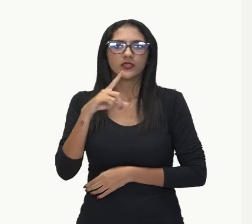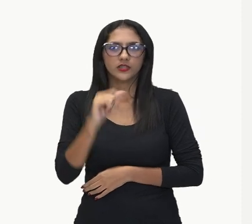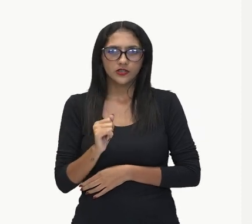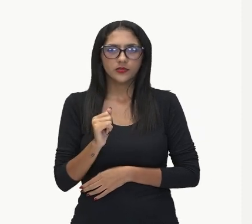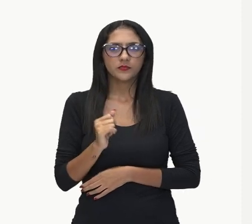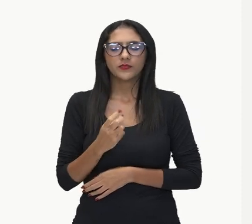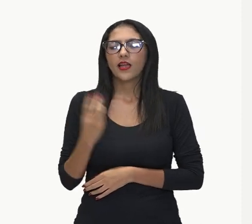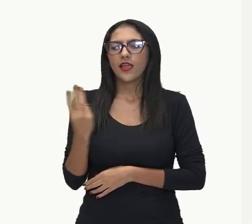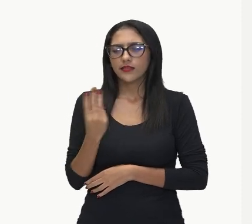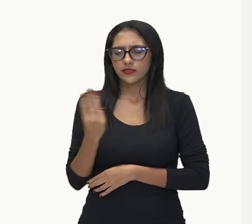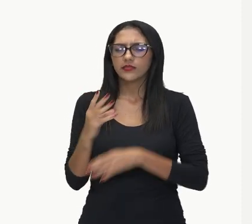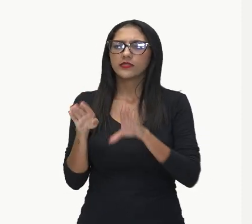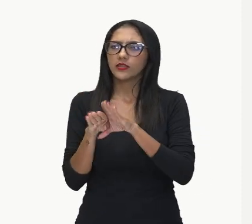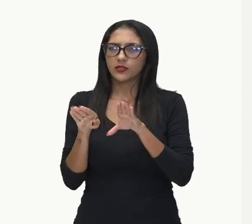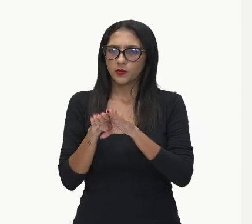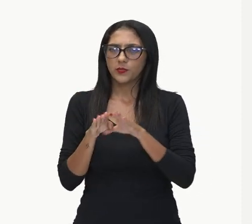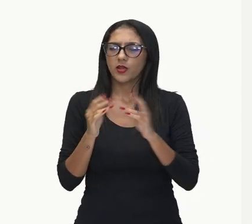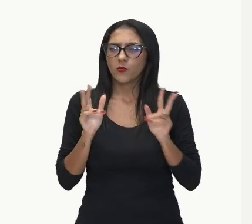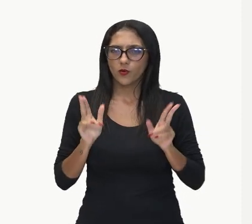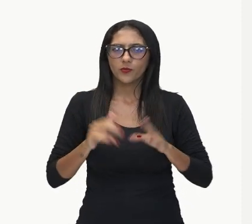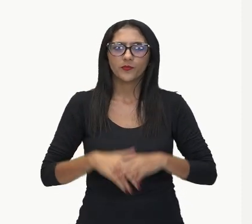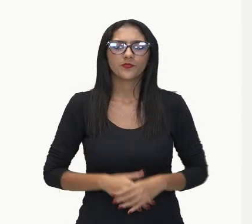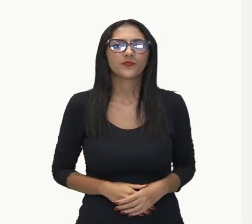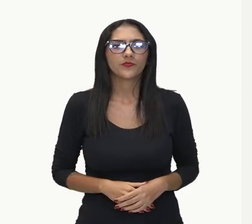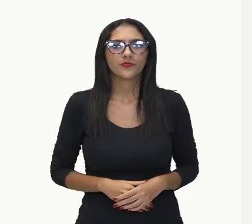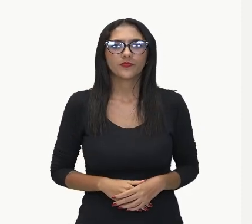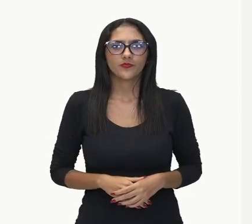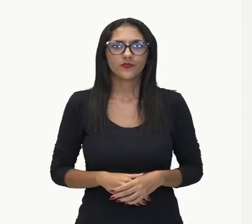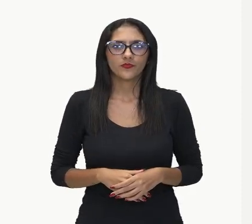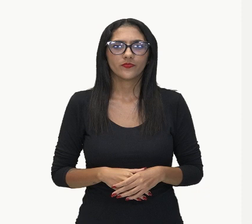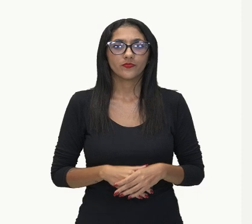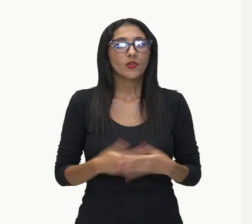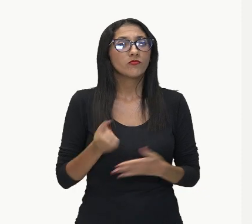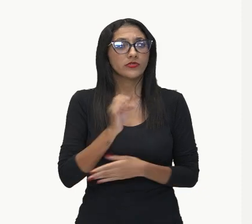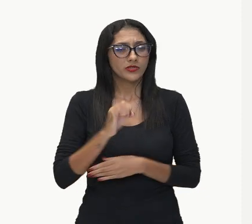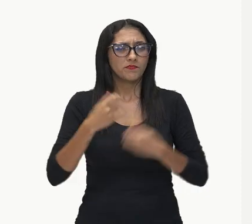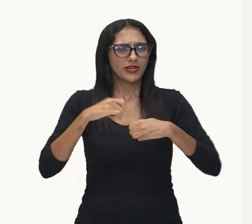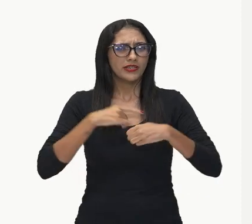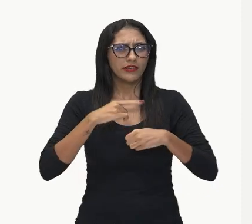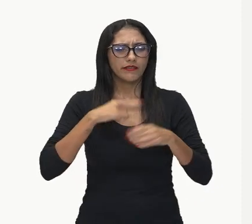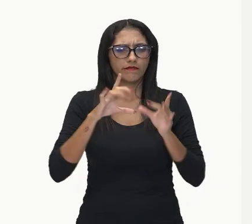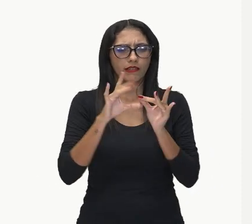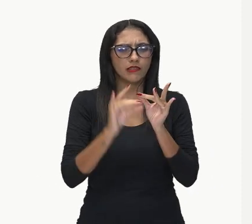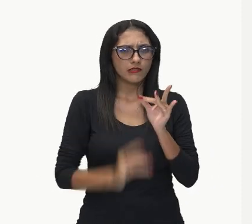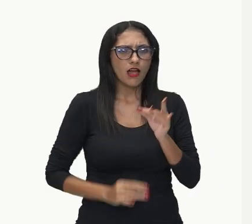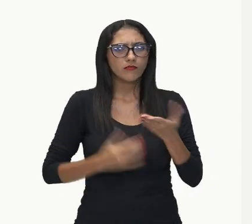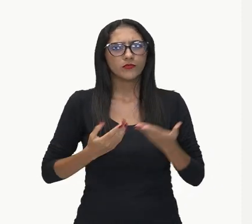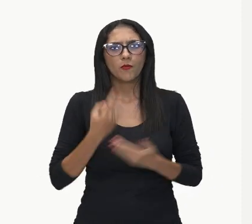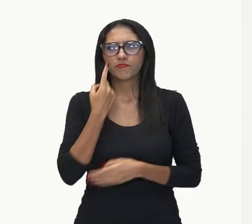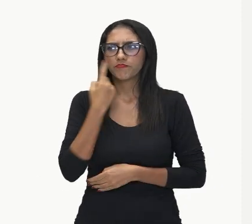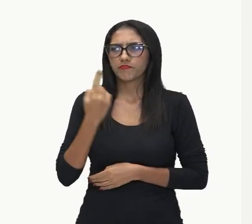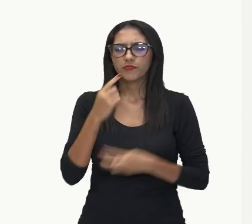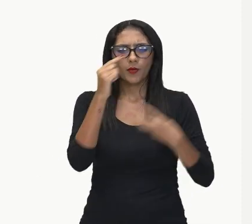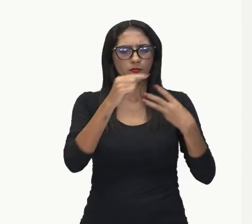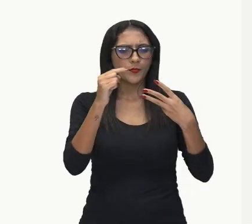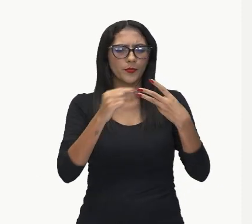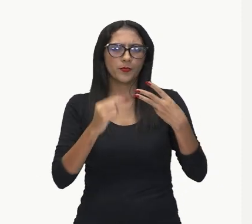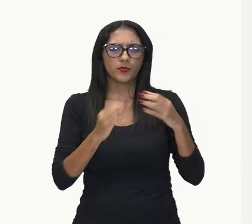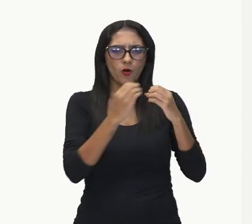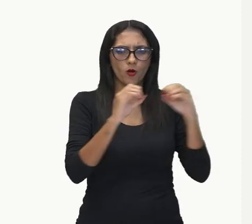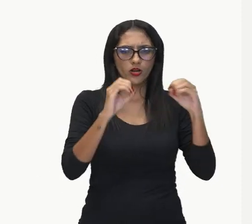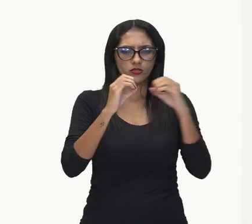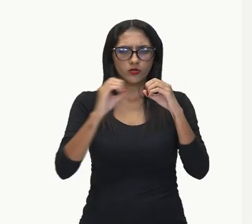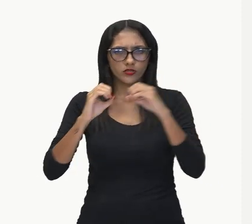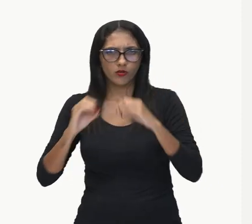coordenada assindética. Certo? Então, se fôssemos classificar, iríamos classificar cada uma como